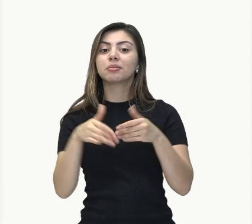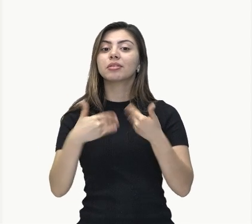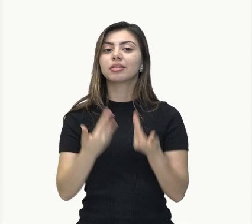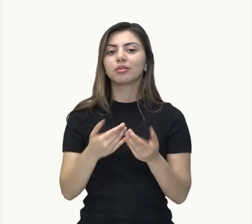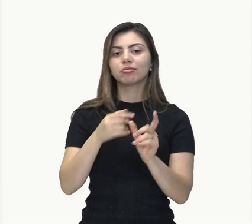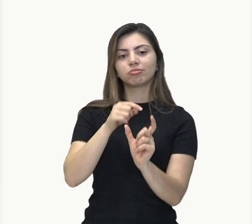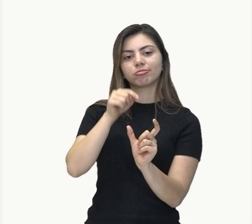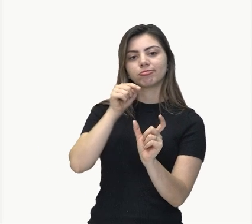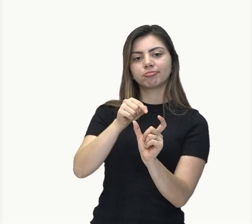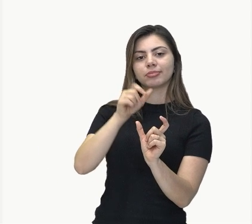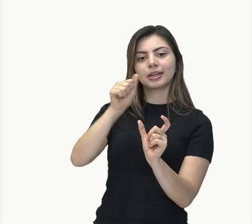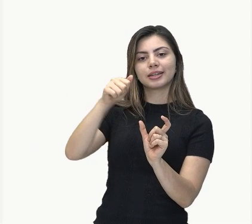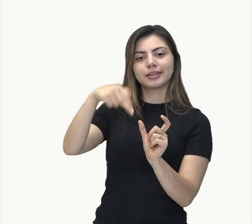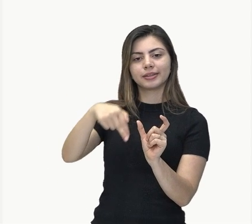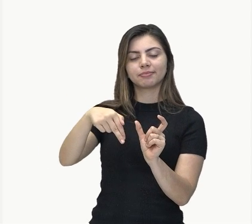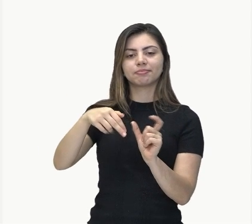an.